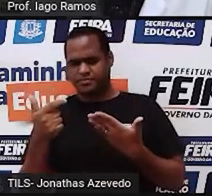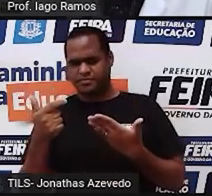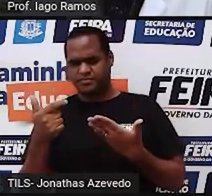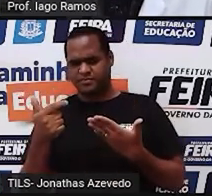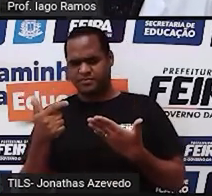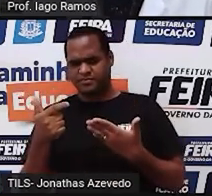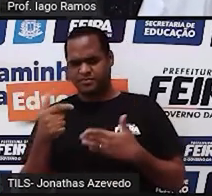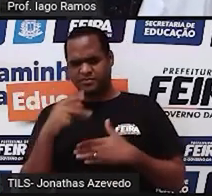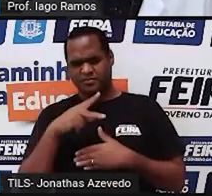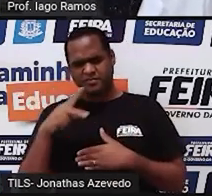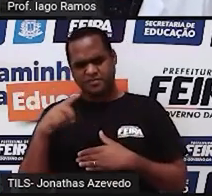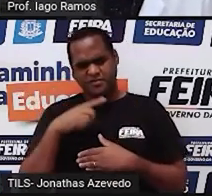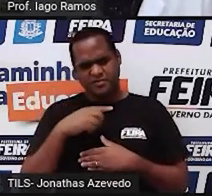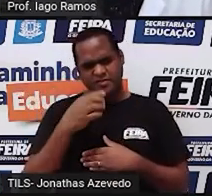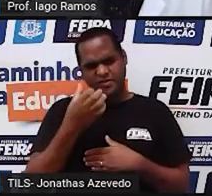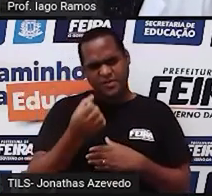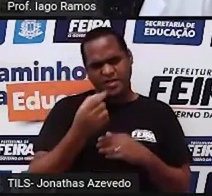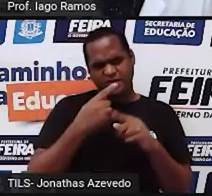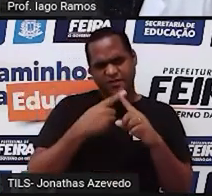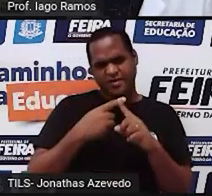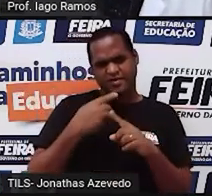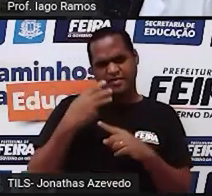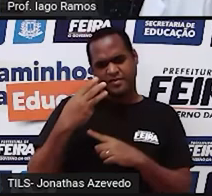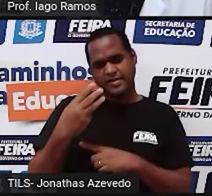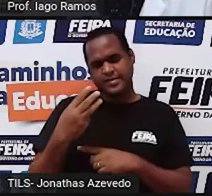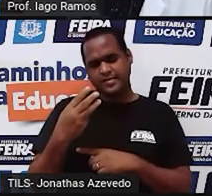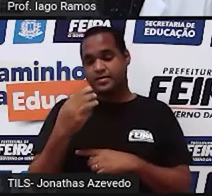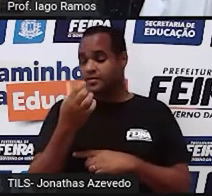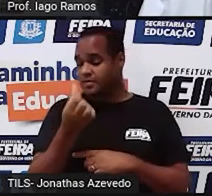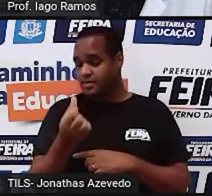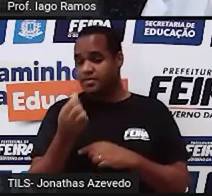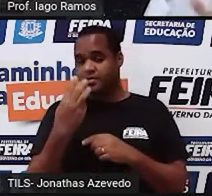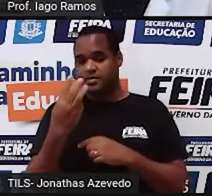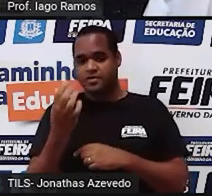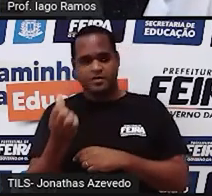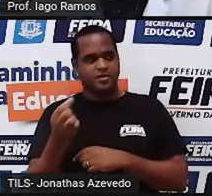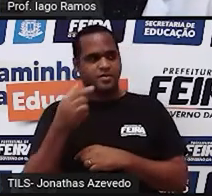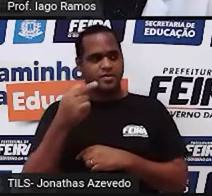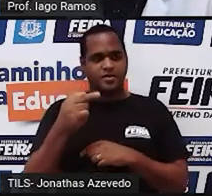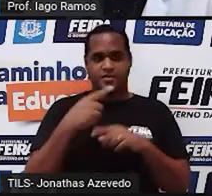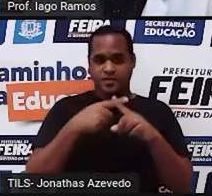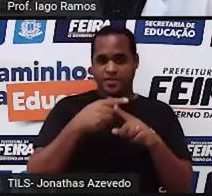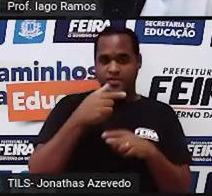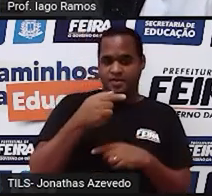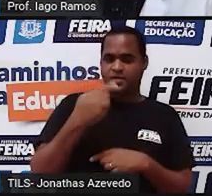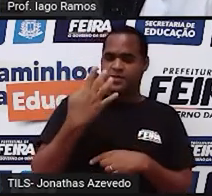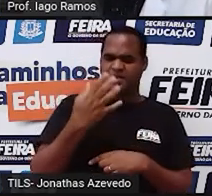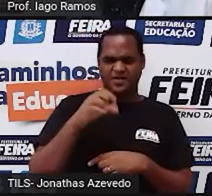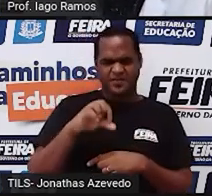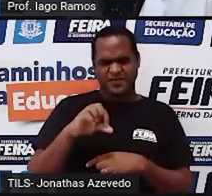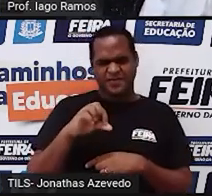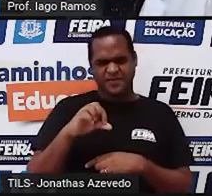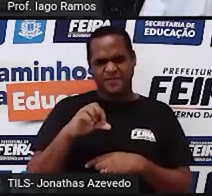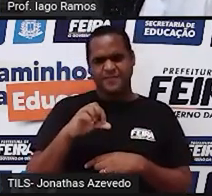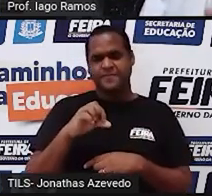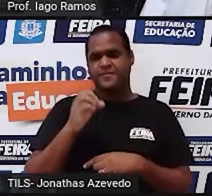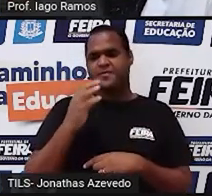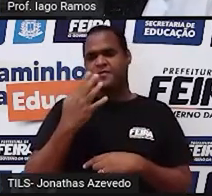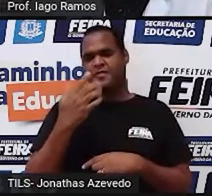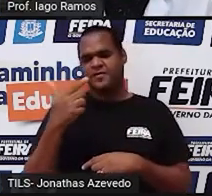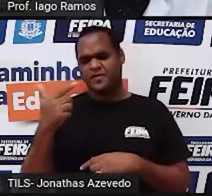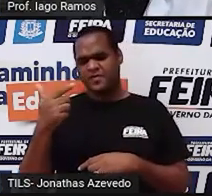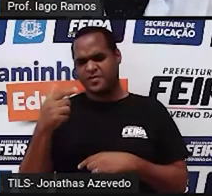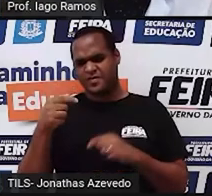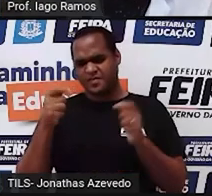o professor 6 x 6 36 7 vezes 7 e 49 então é de 42